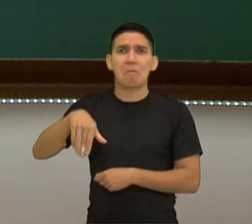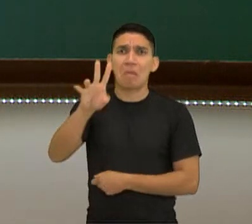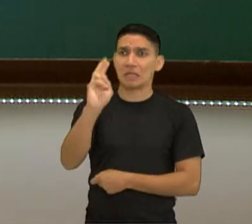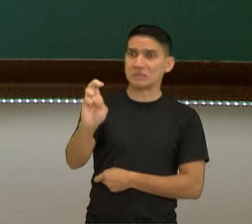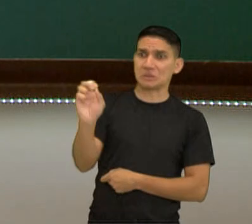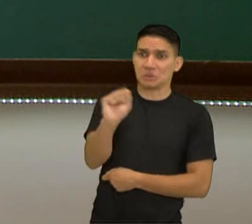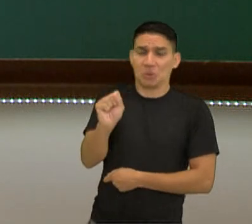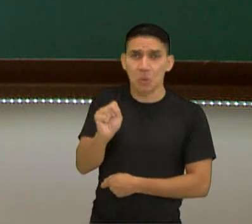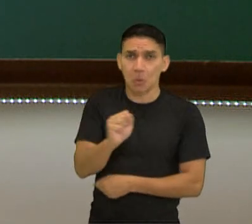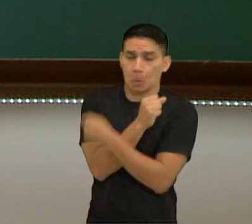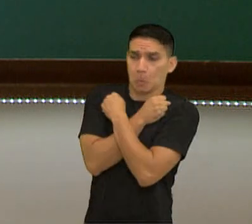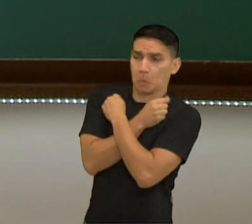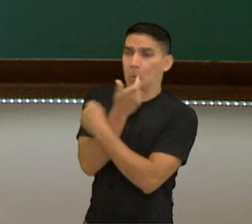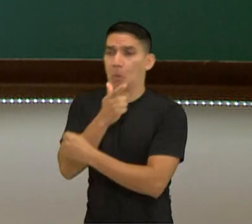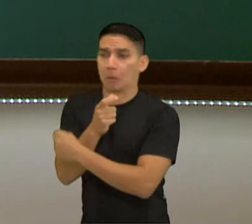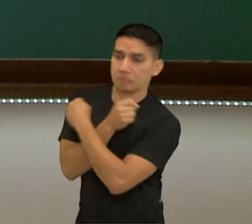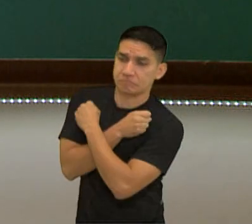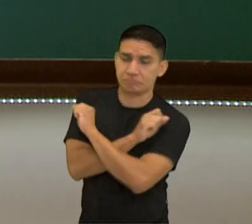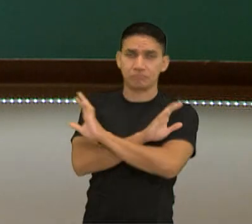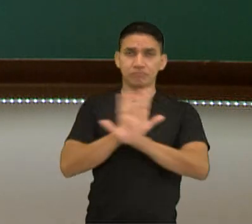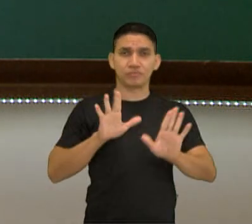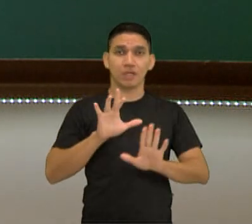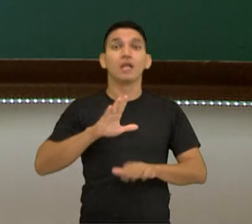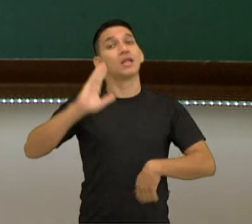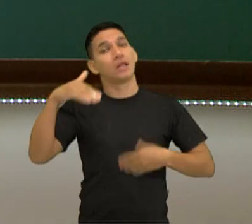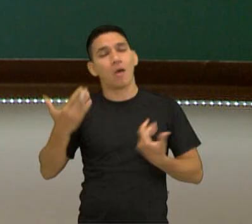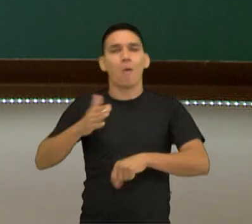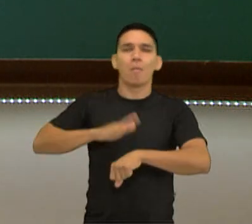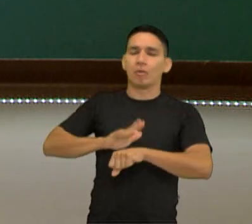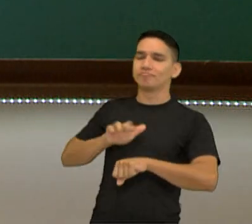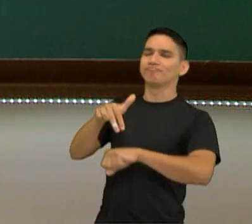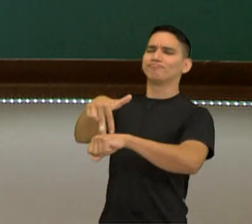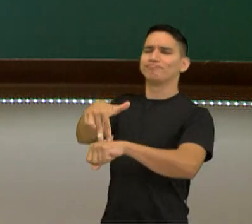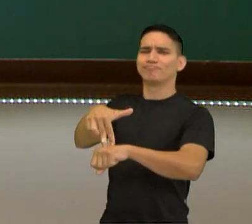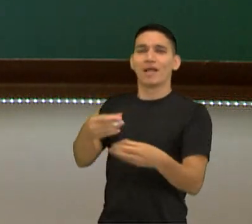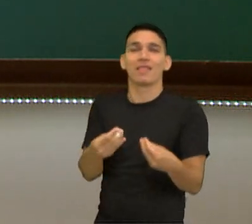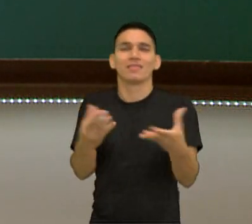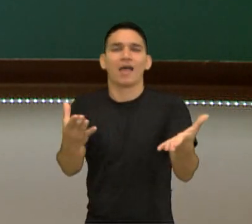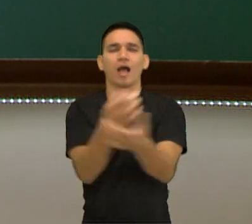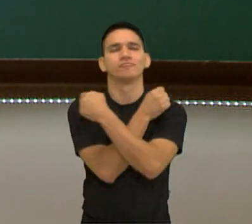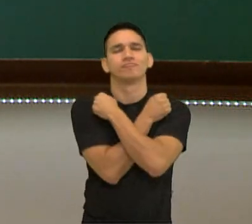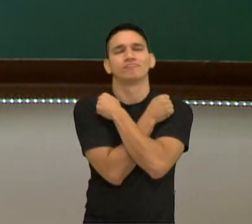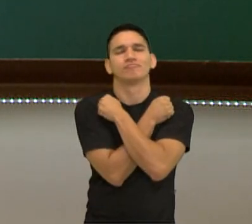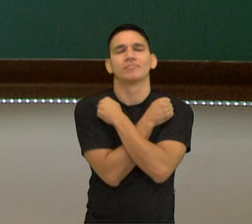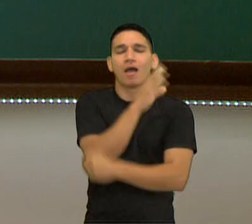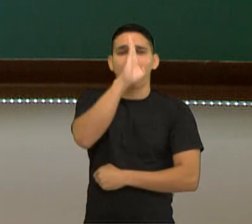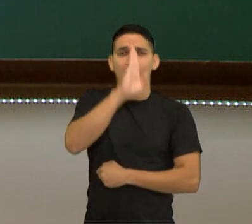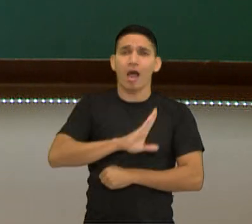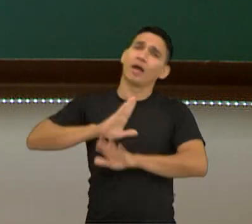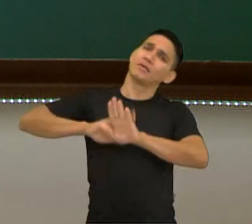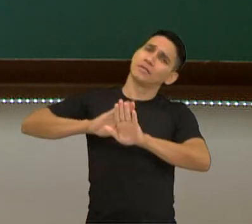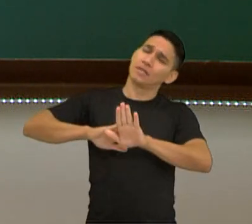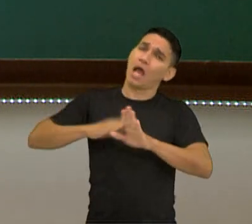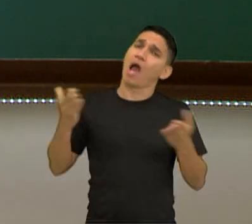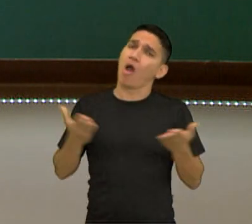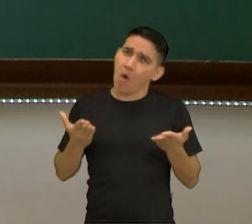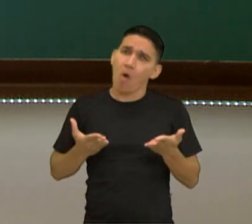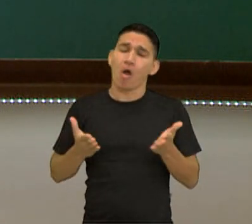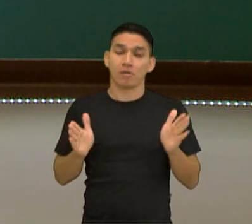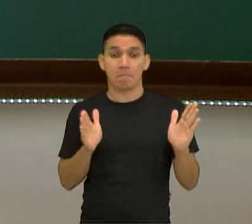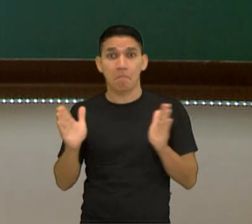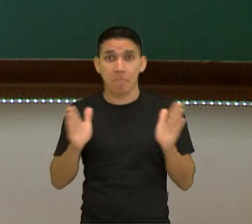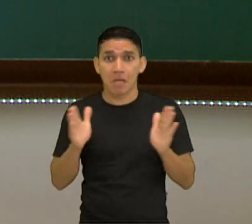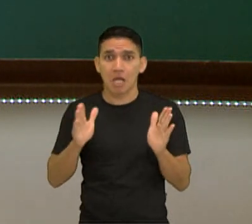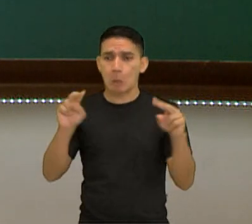outra. Então, uma performance onde alguém oferece abraço grátis quer dizer muito numa era em que a gente nem